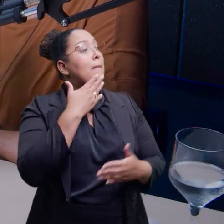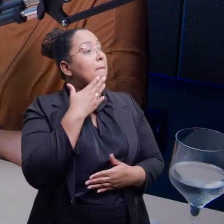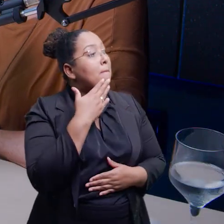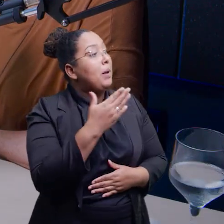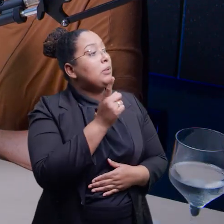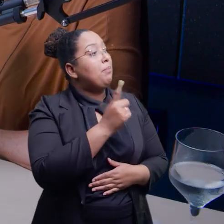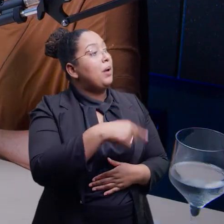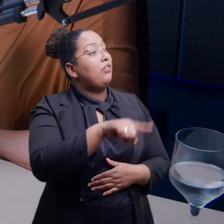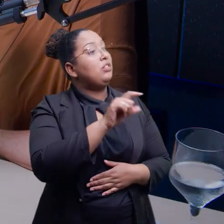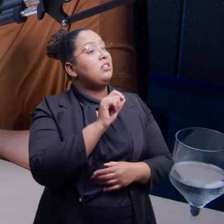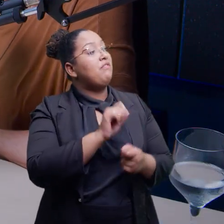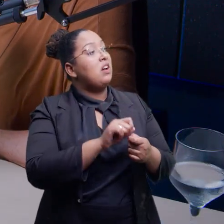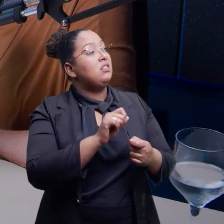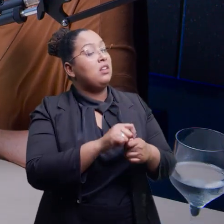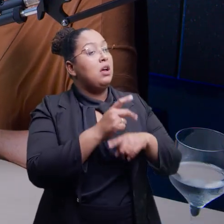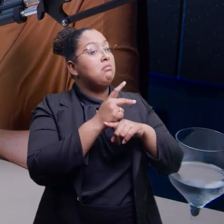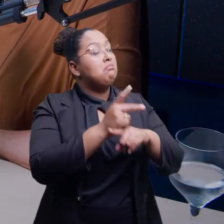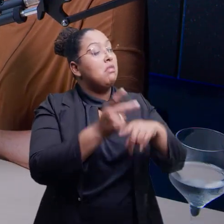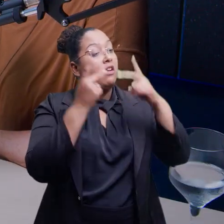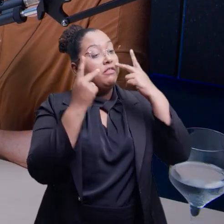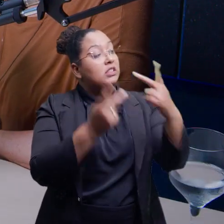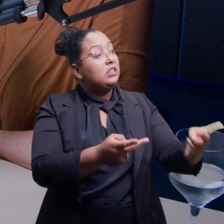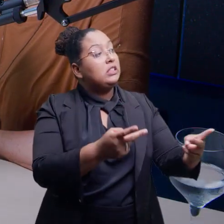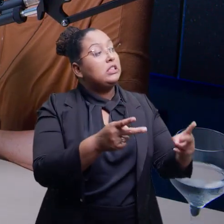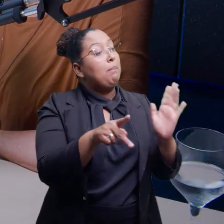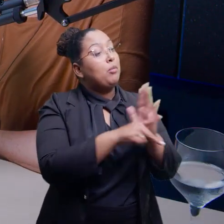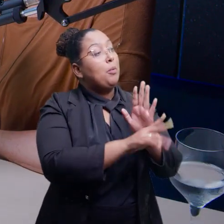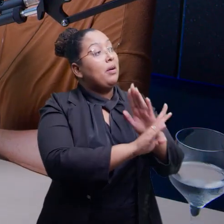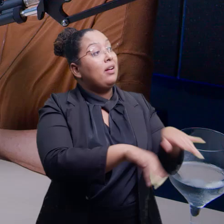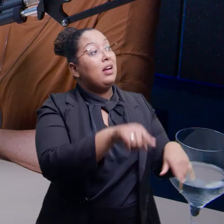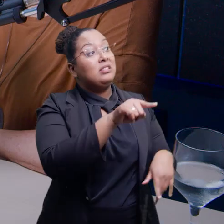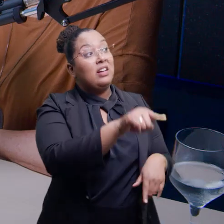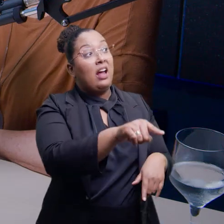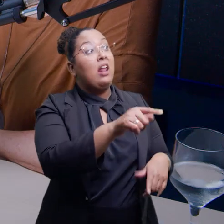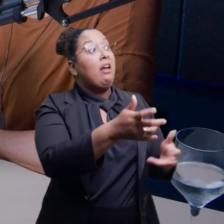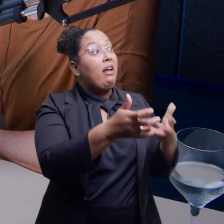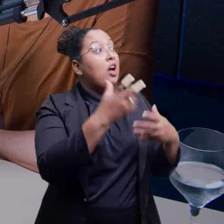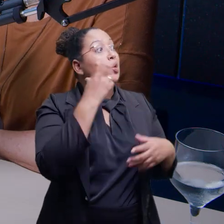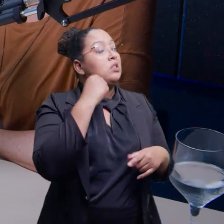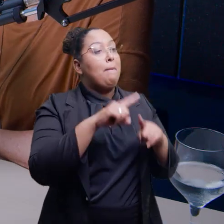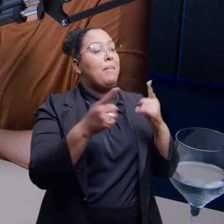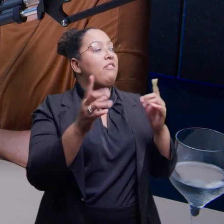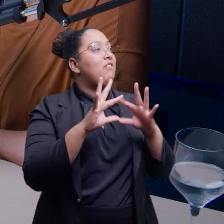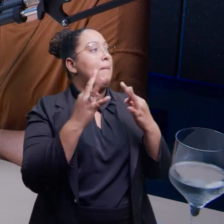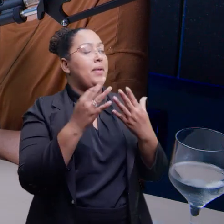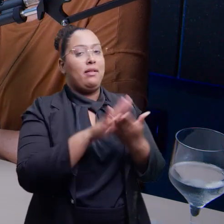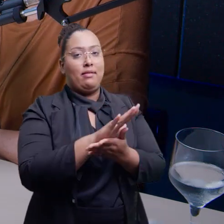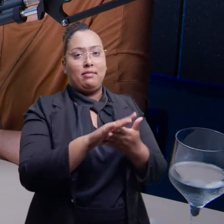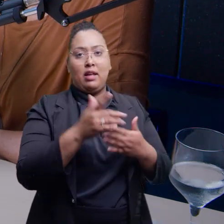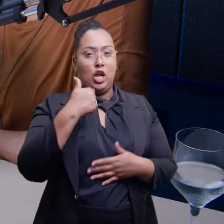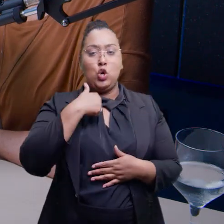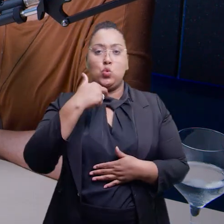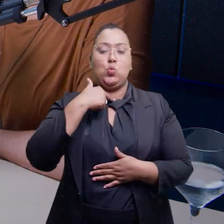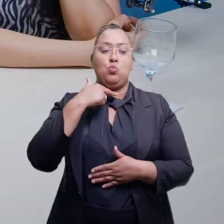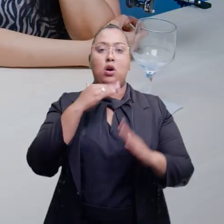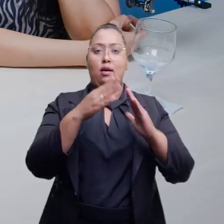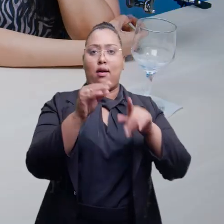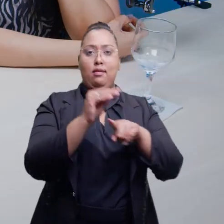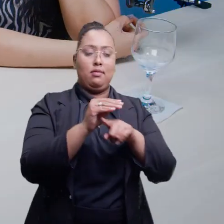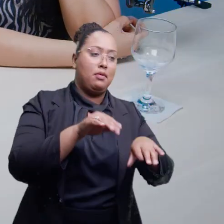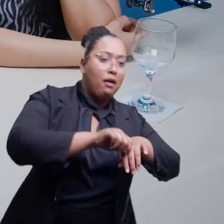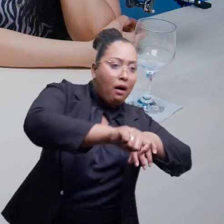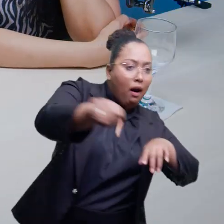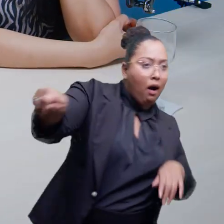que façam busca ativa para tal criança que está disponível para adoção e não tem família. A gente não vai entrar em abrigo para sair catando criança,